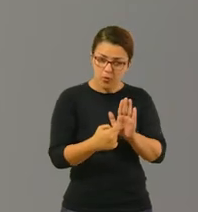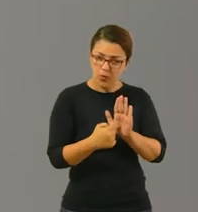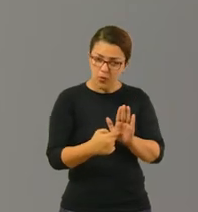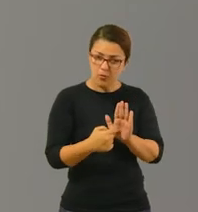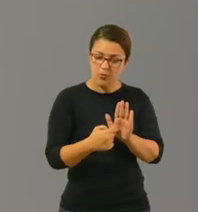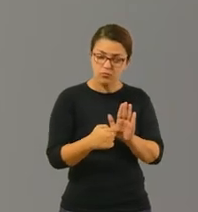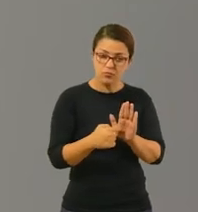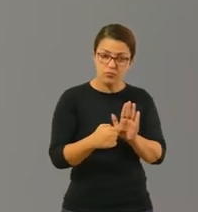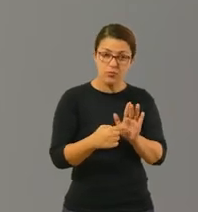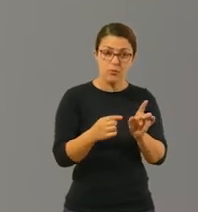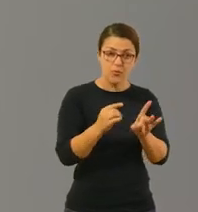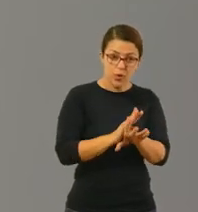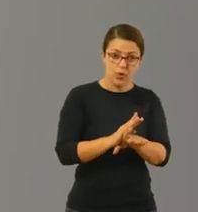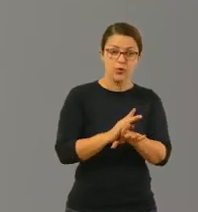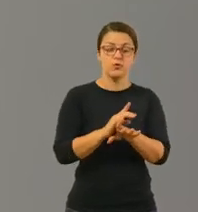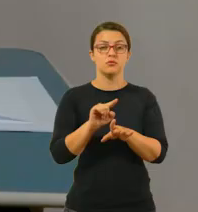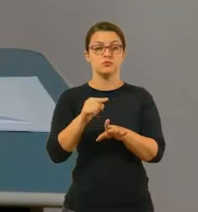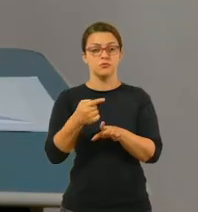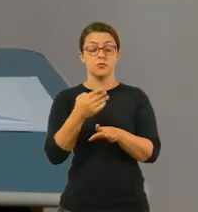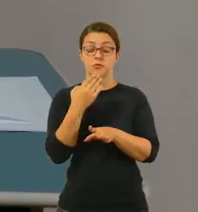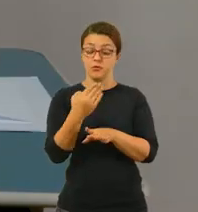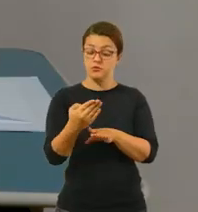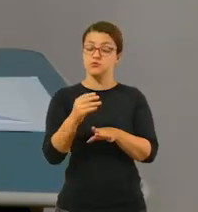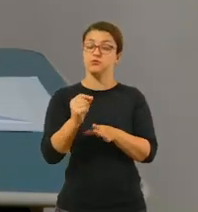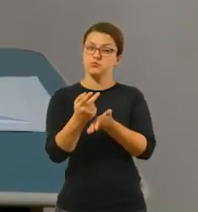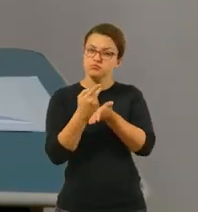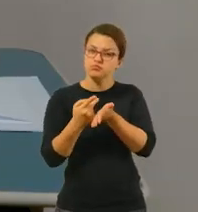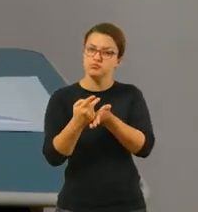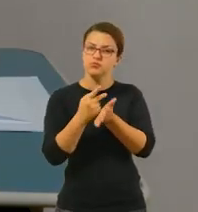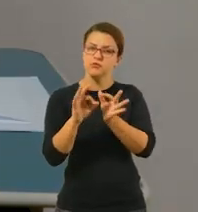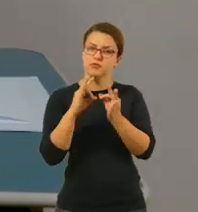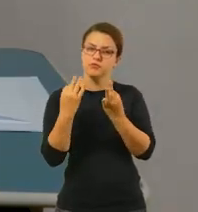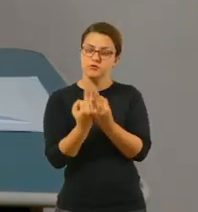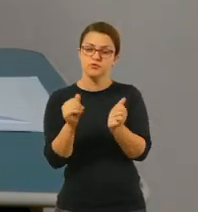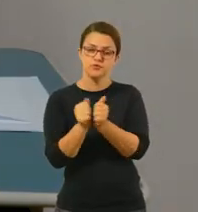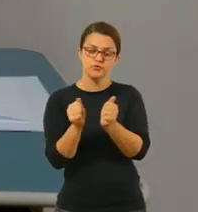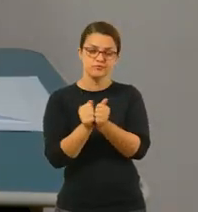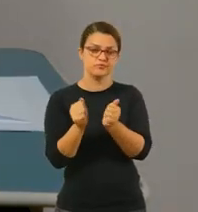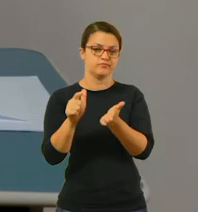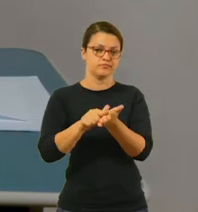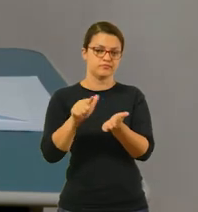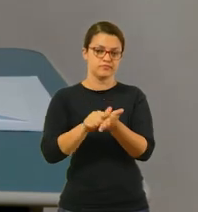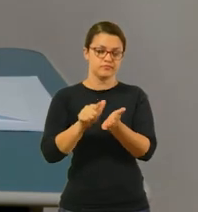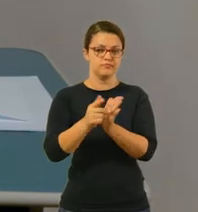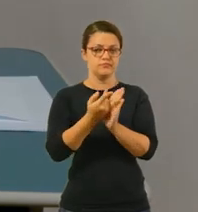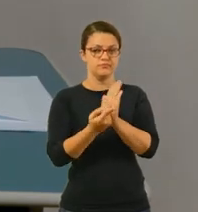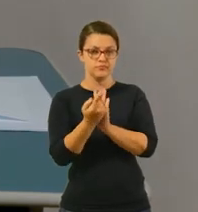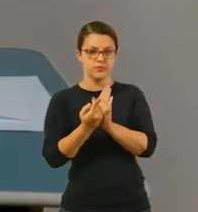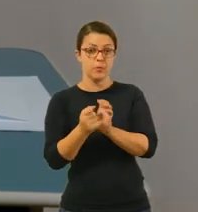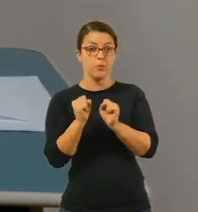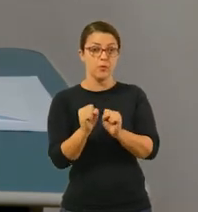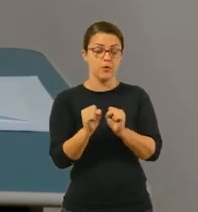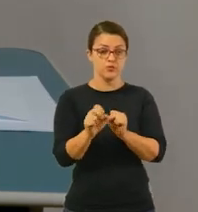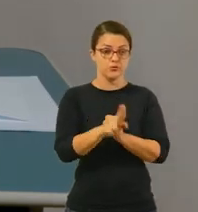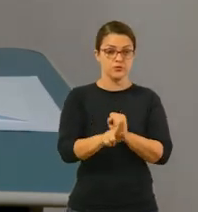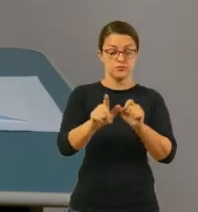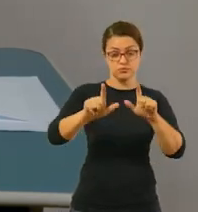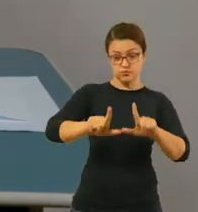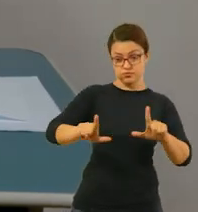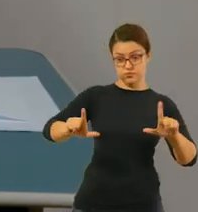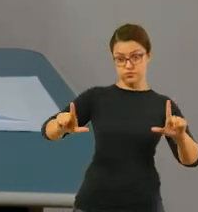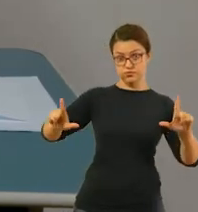faça desenhos das pessoas da família. A criança pode fazer o desenho dela numa folha de